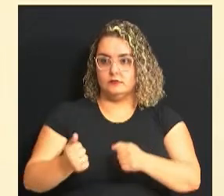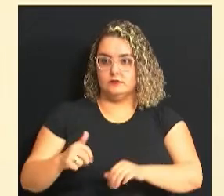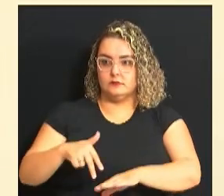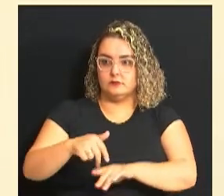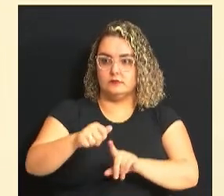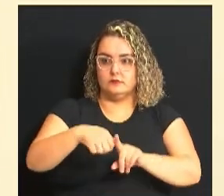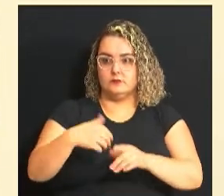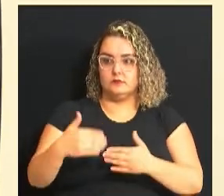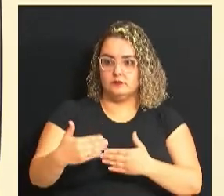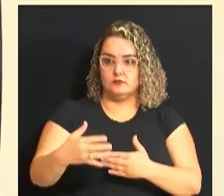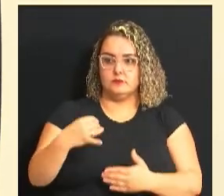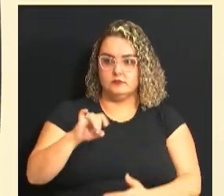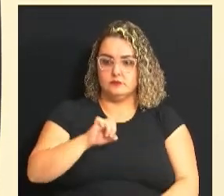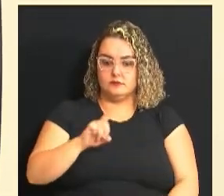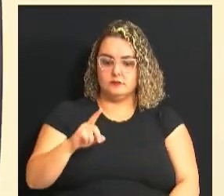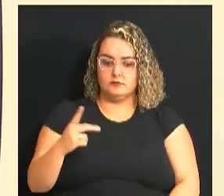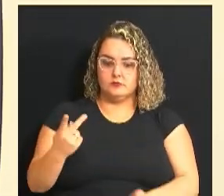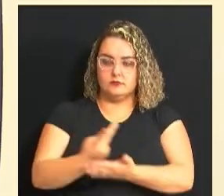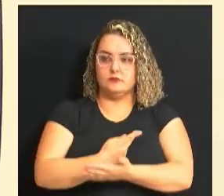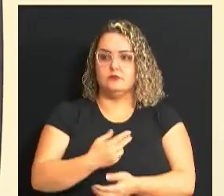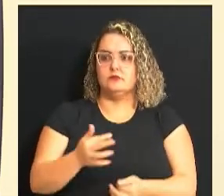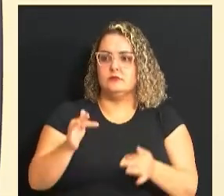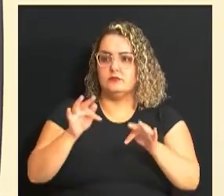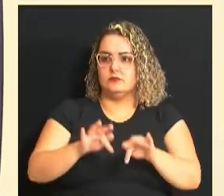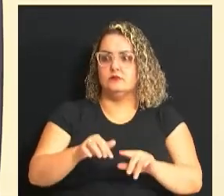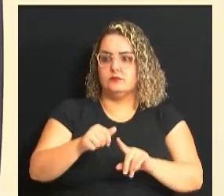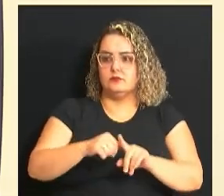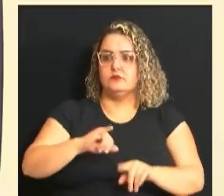se eu não estou enganada, logo no final de janeiro,